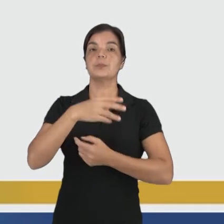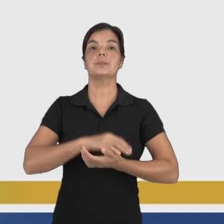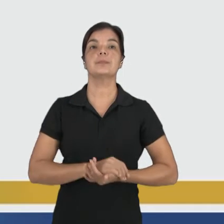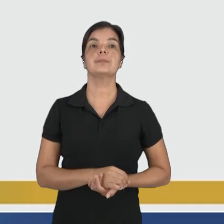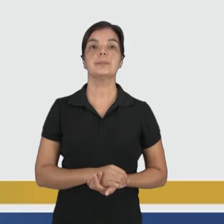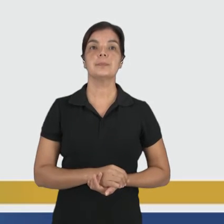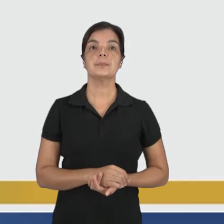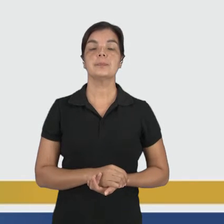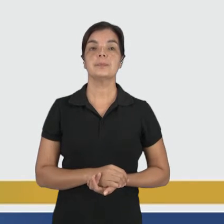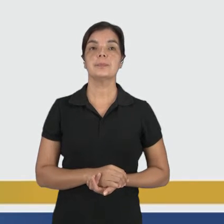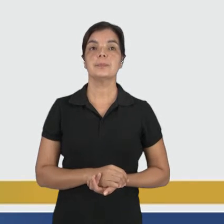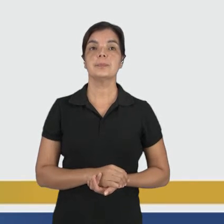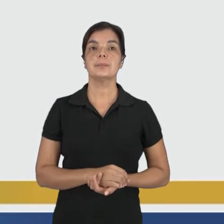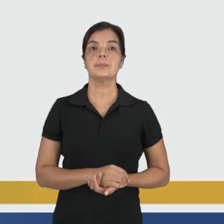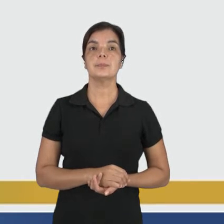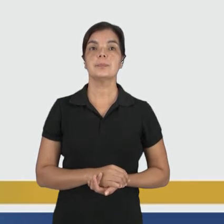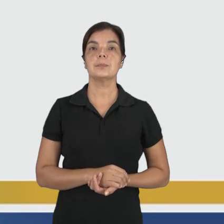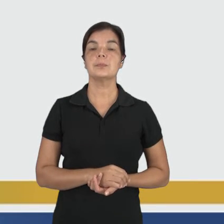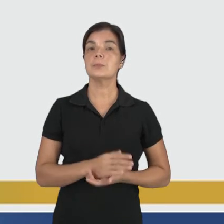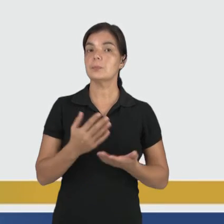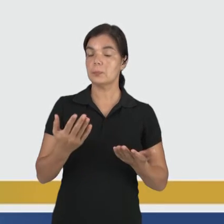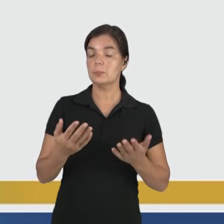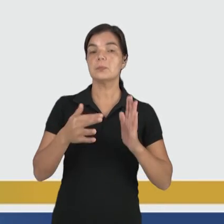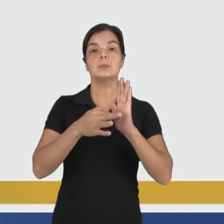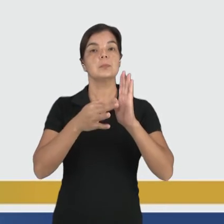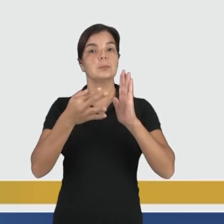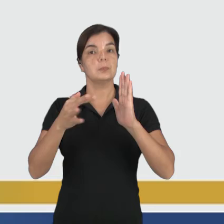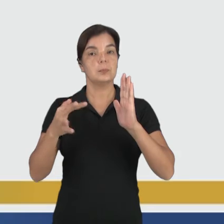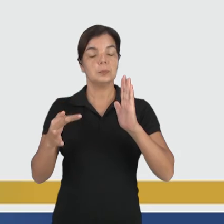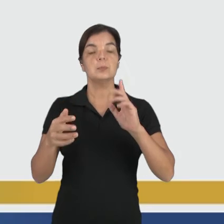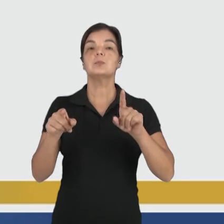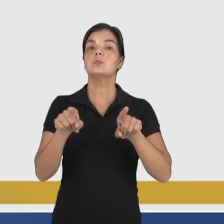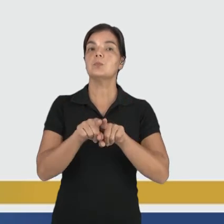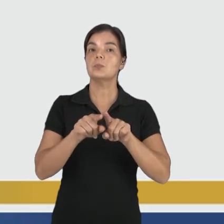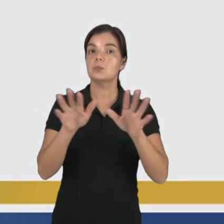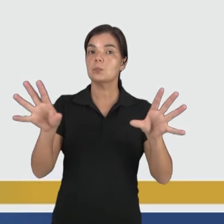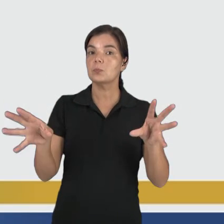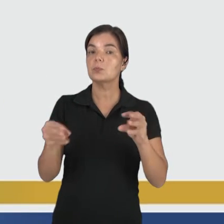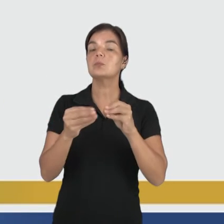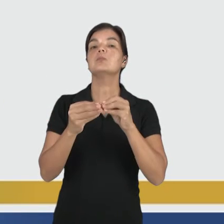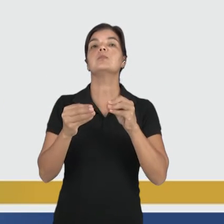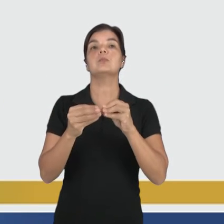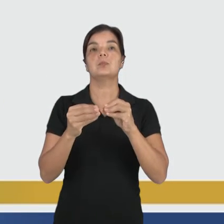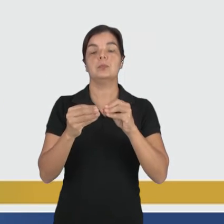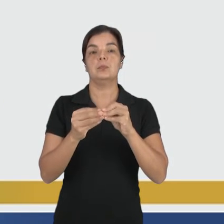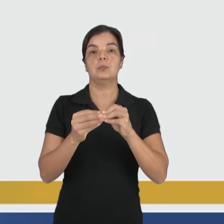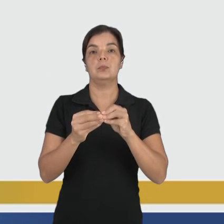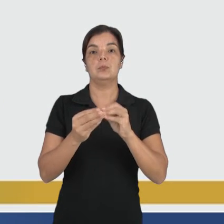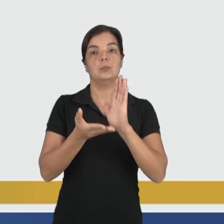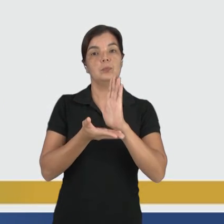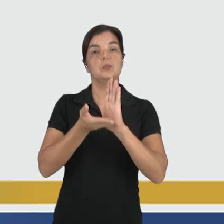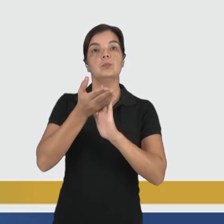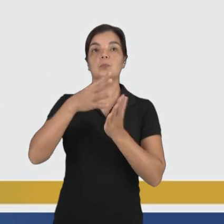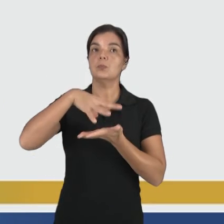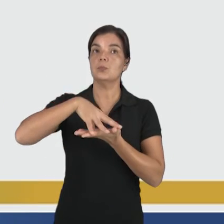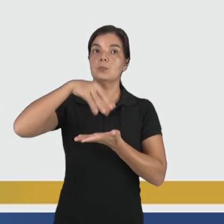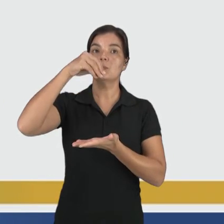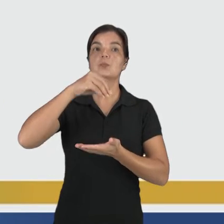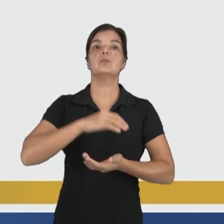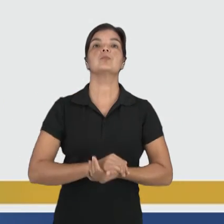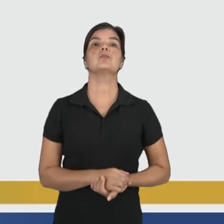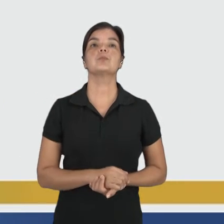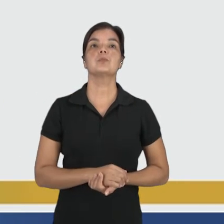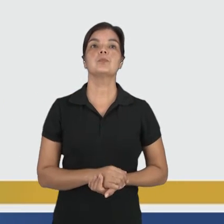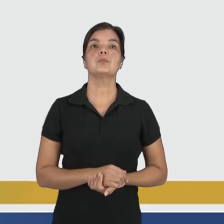3, tá? Então, essa é a fórmula simplificada para o volume do cone.